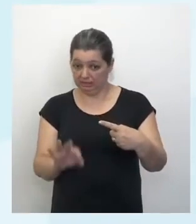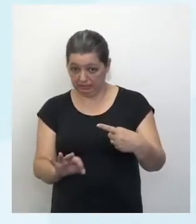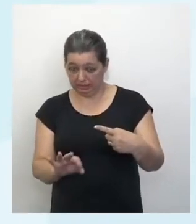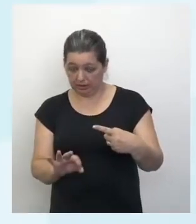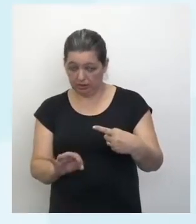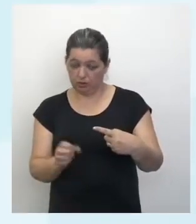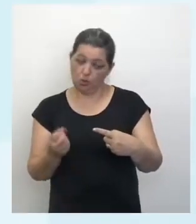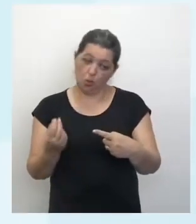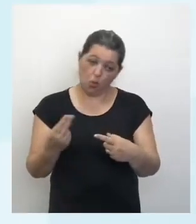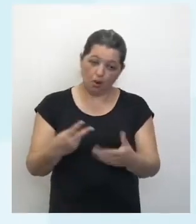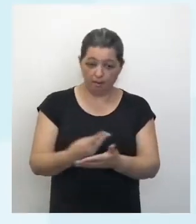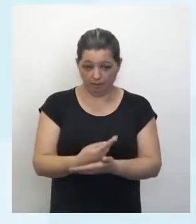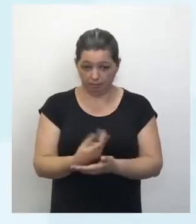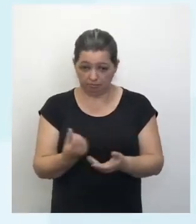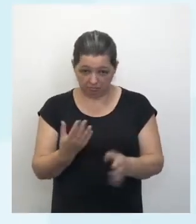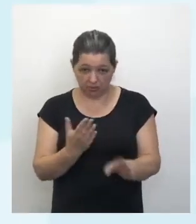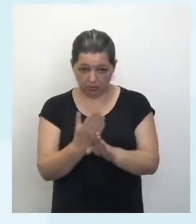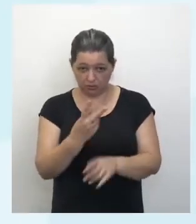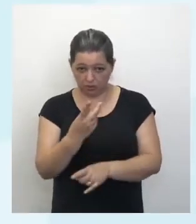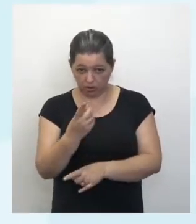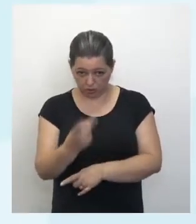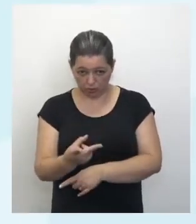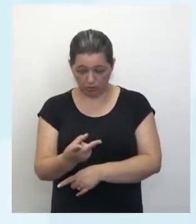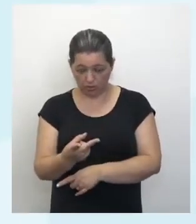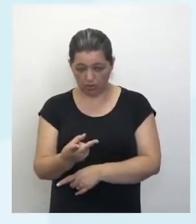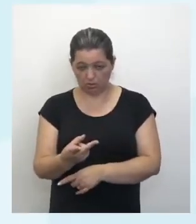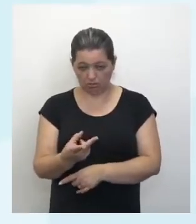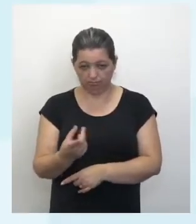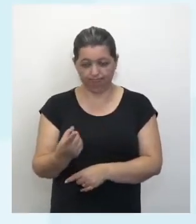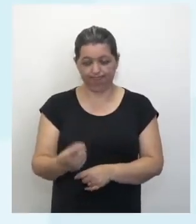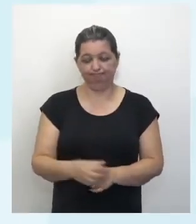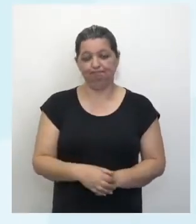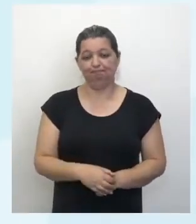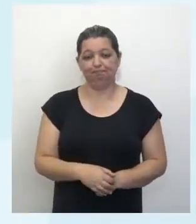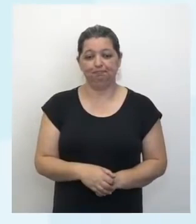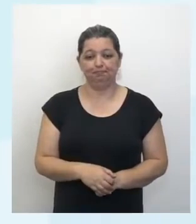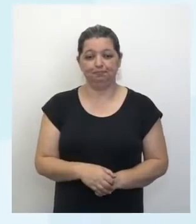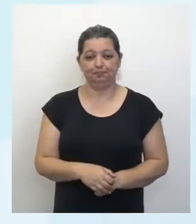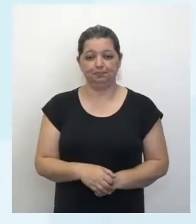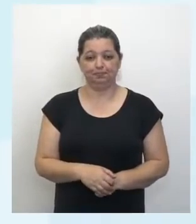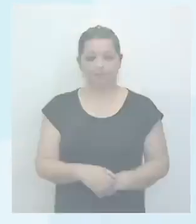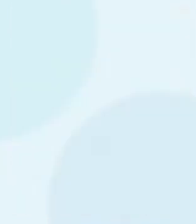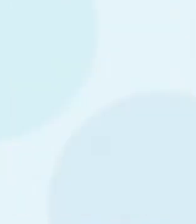se ele encontrou 12 aí na altura do poste, tá bom? Já volto.